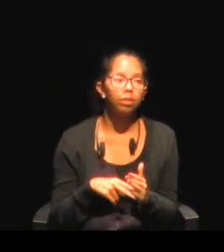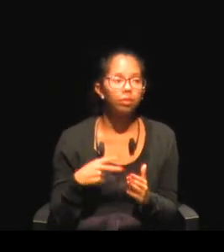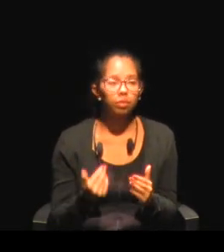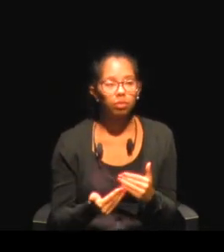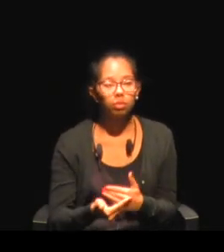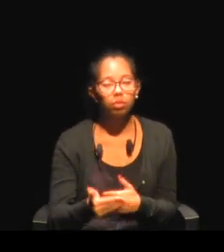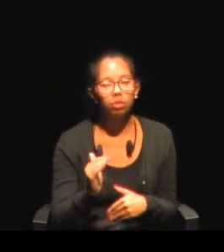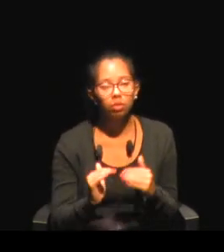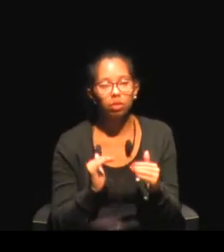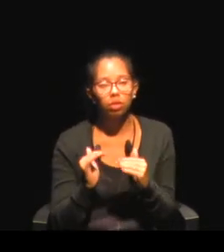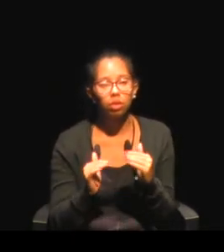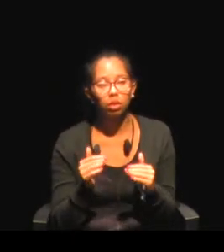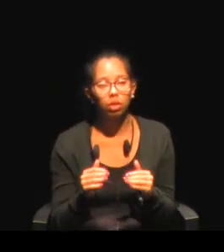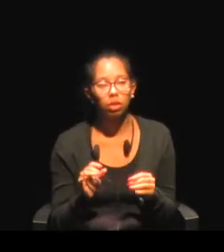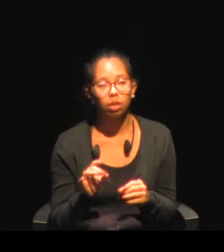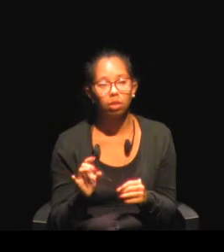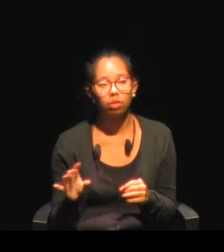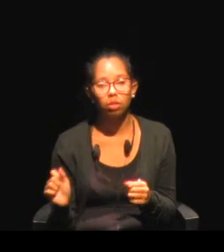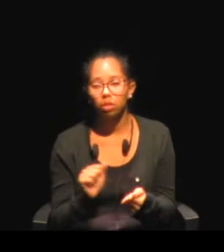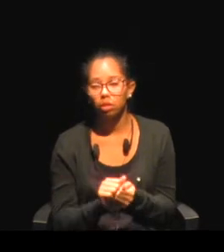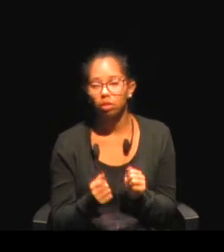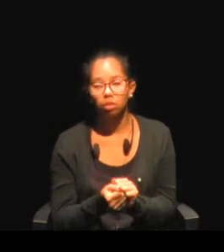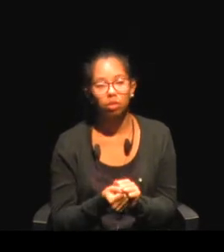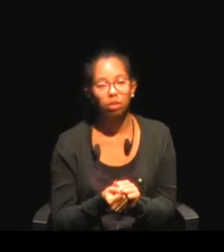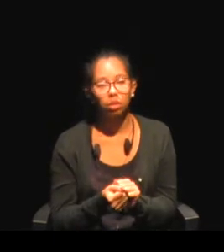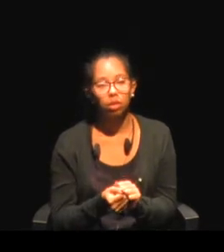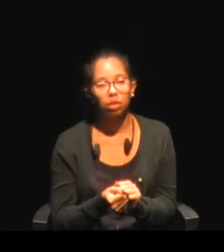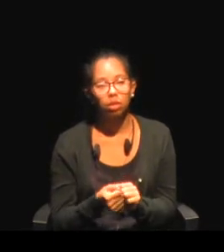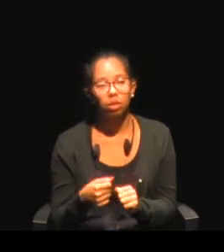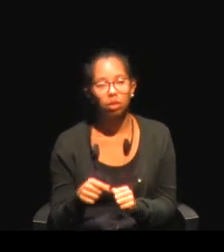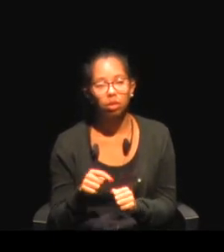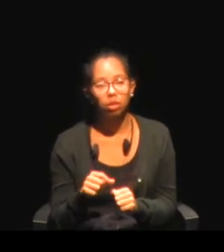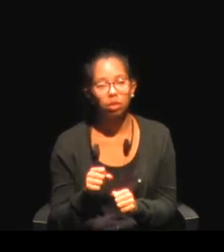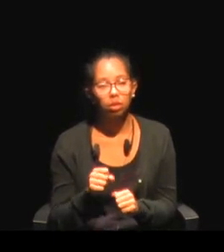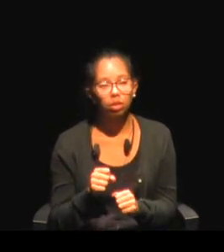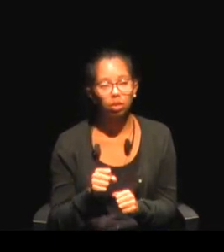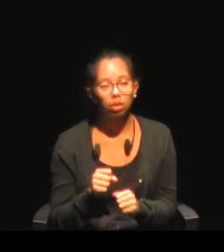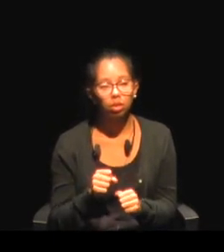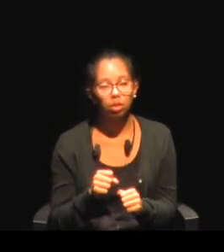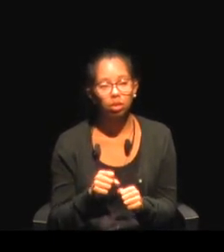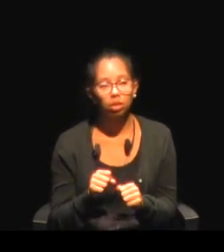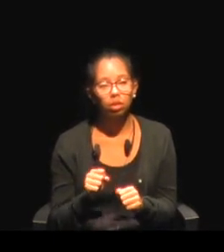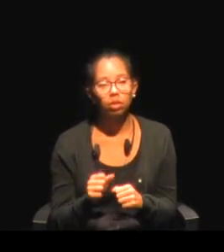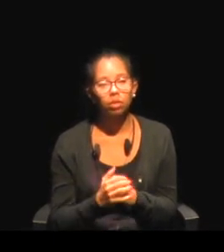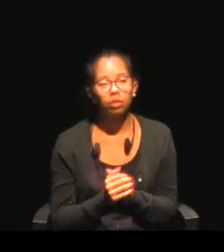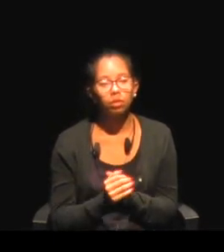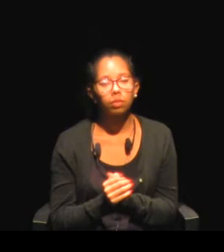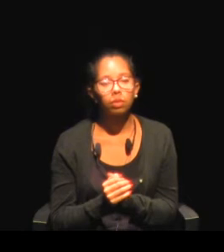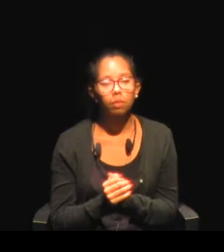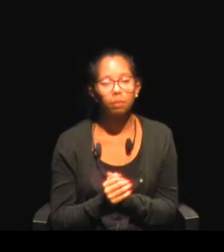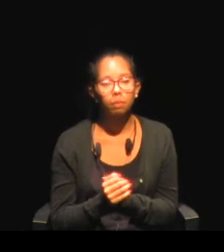coisas caíram durante o processo. O próprio projeto foi se adaptando a isso, à circunstância da destruição que estava em